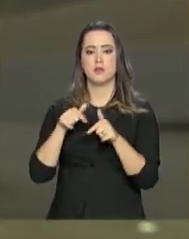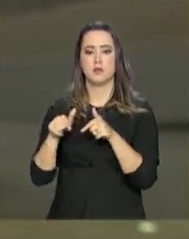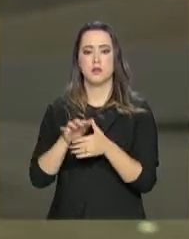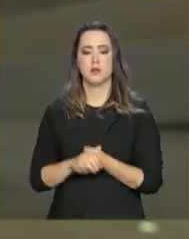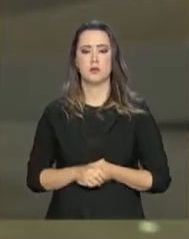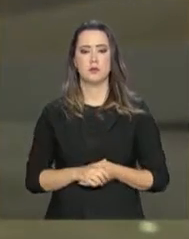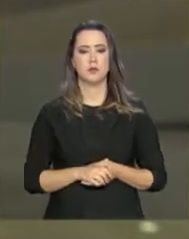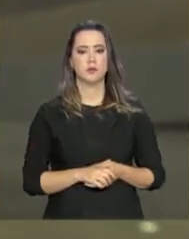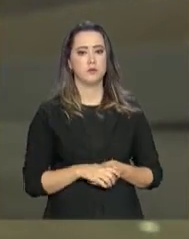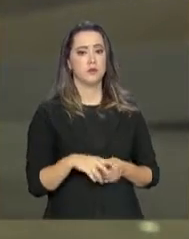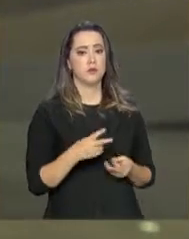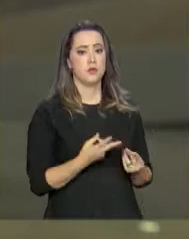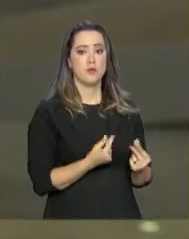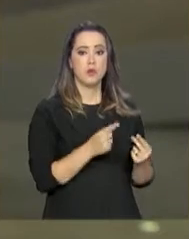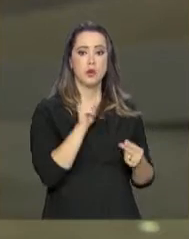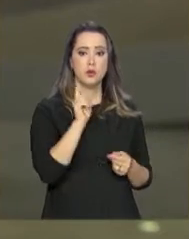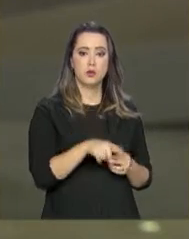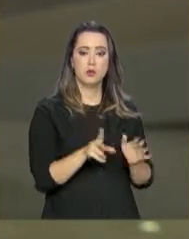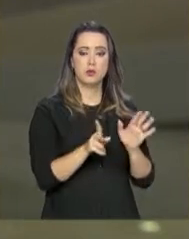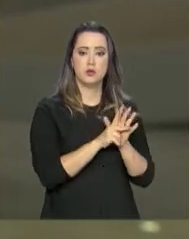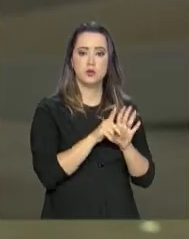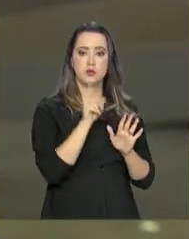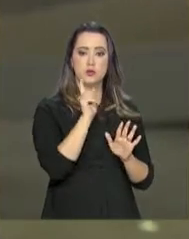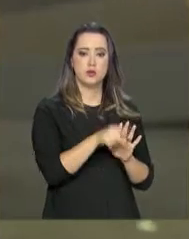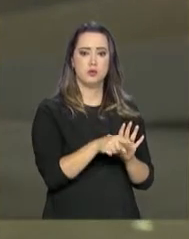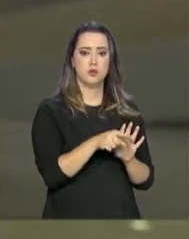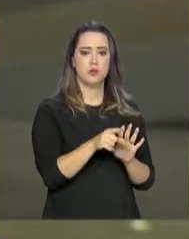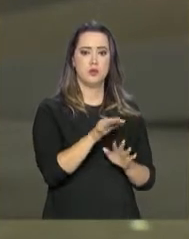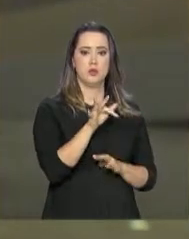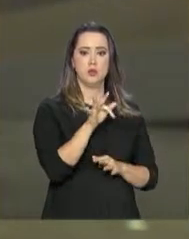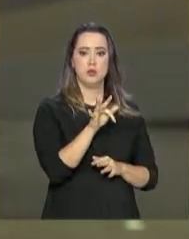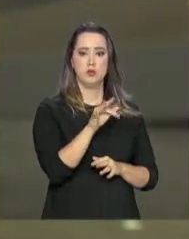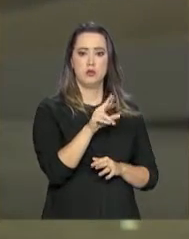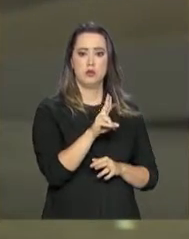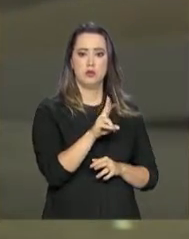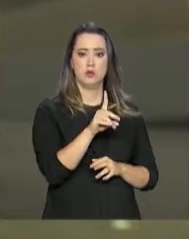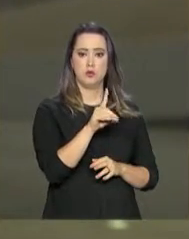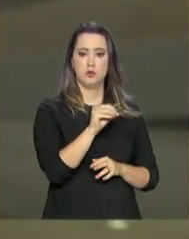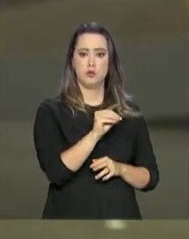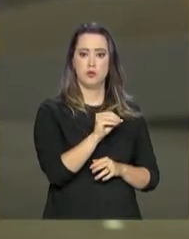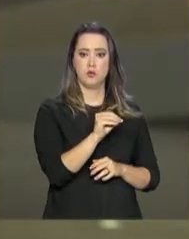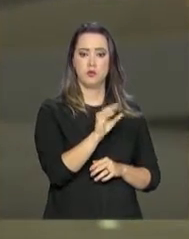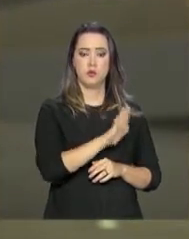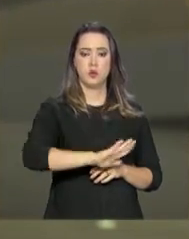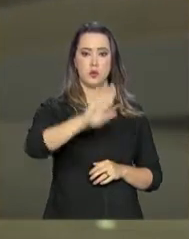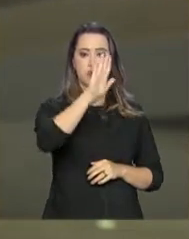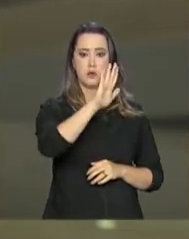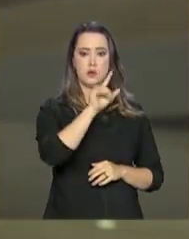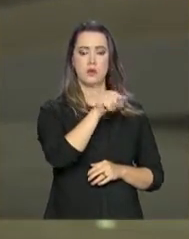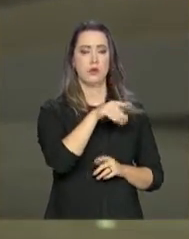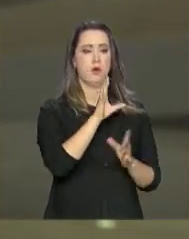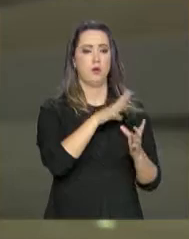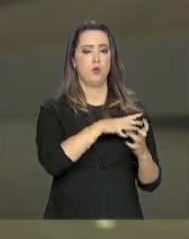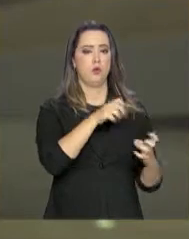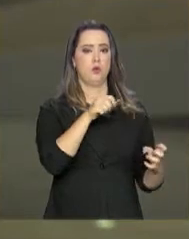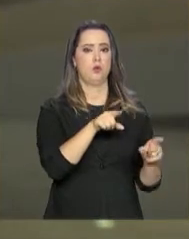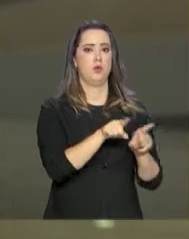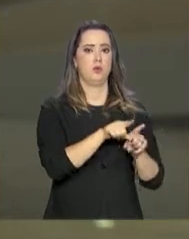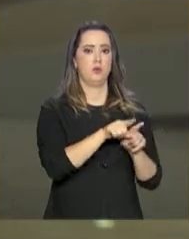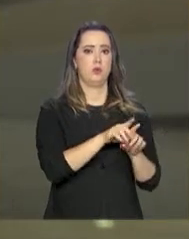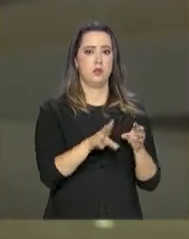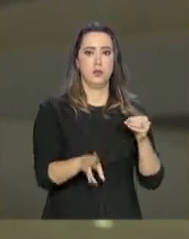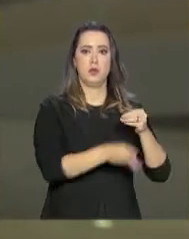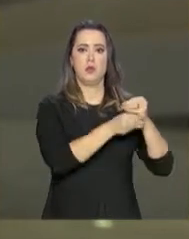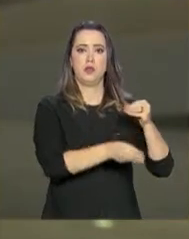bem os recursos são oriundos do fundo nacional do idoso e também de algumas emendas parlamentares